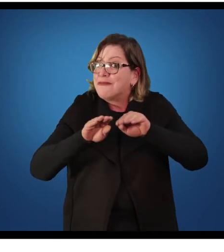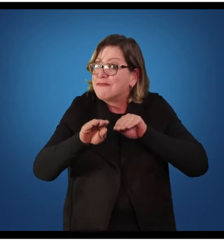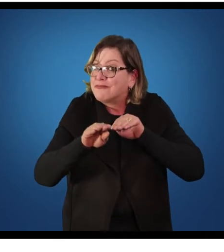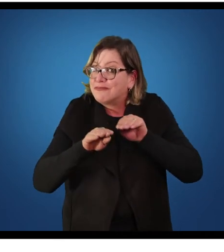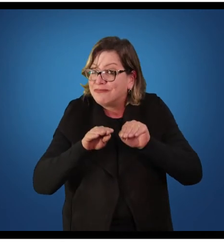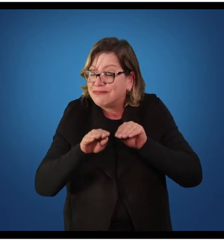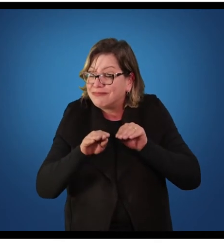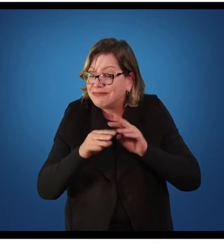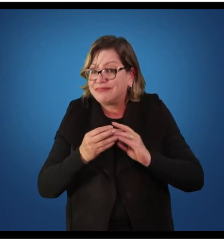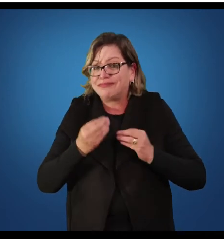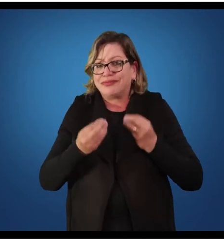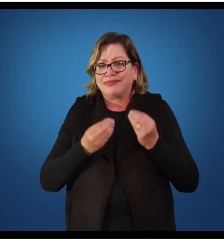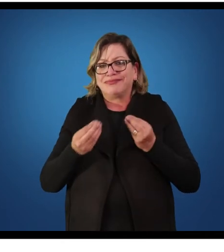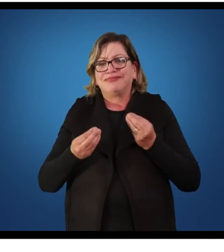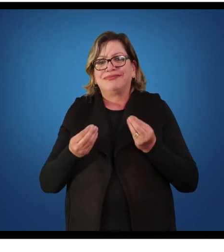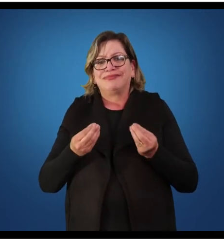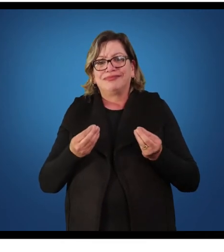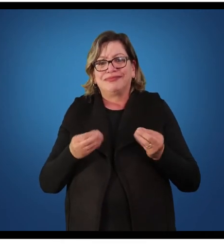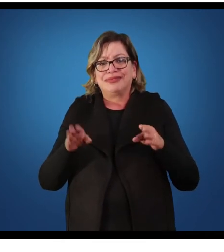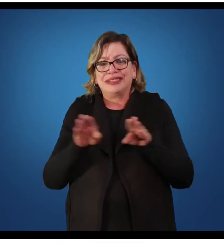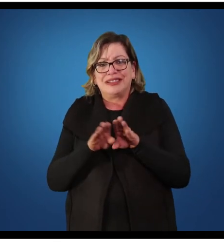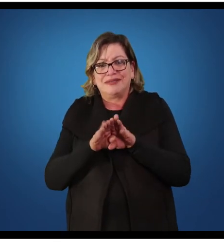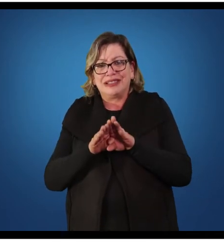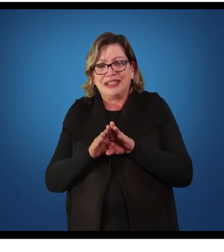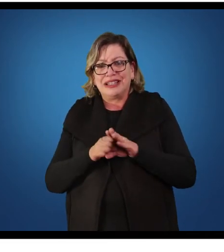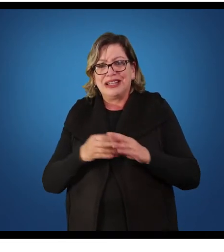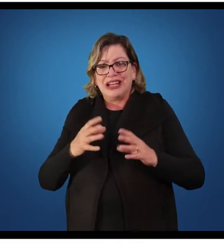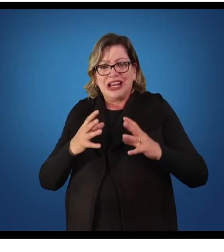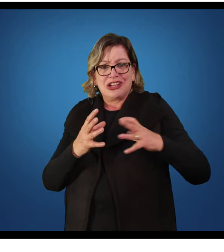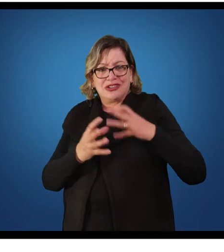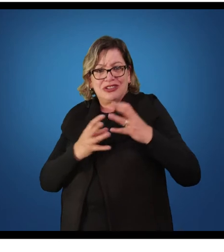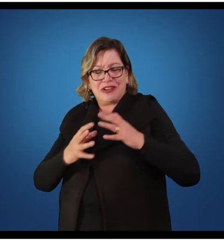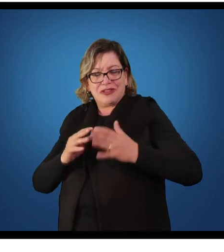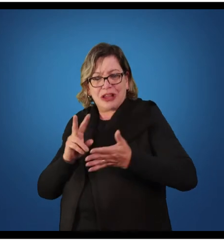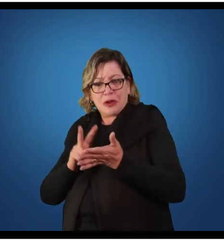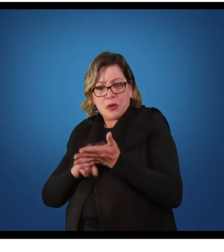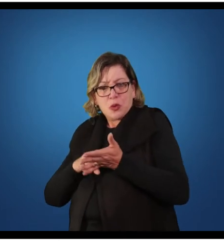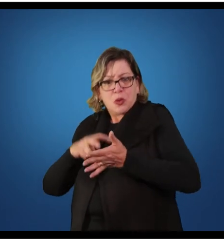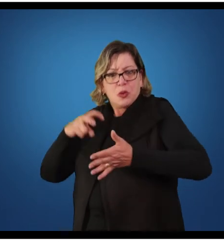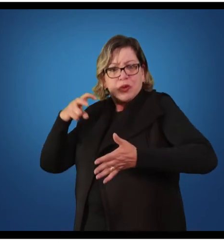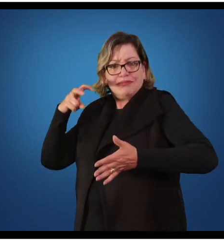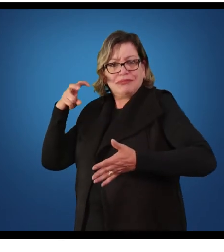progressão e a fase de impulsão